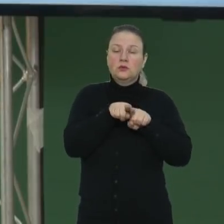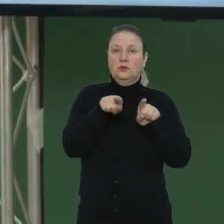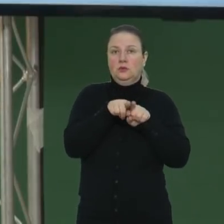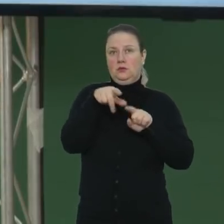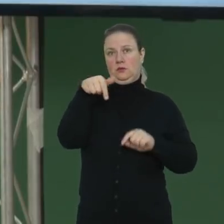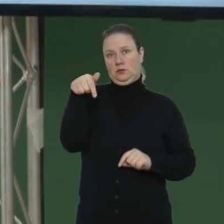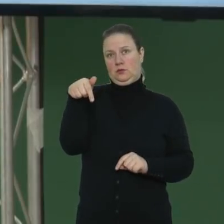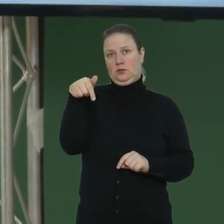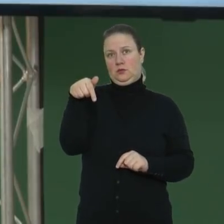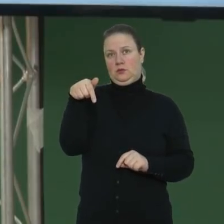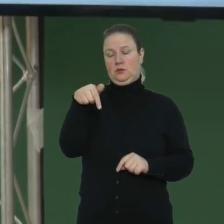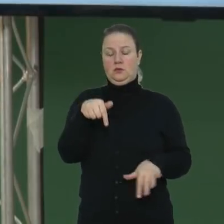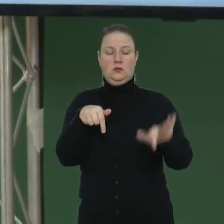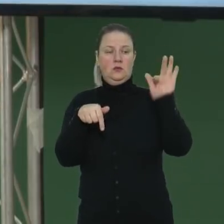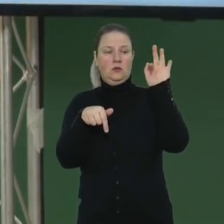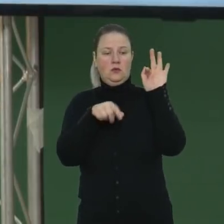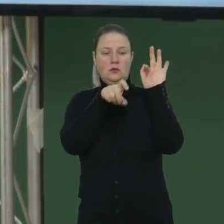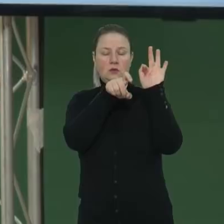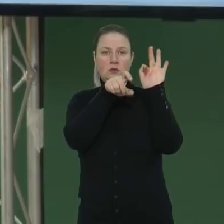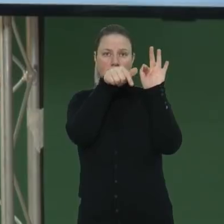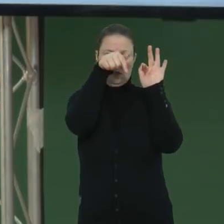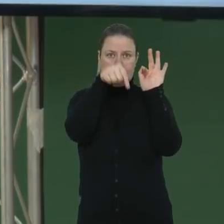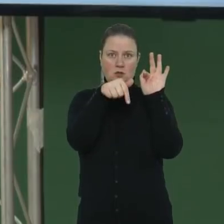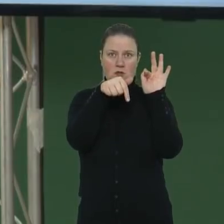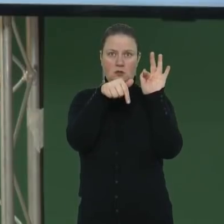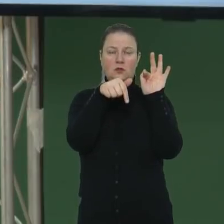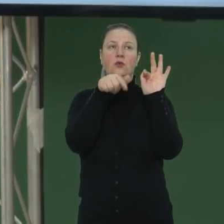eu tenho aqui o f de 7, o meu y, ele é